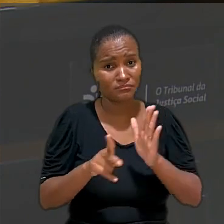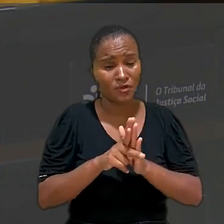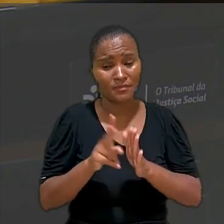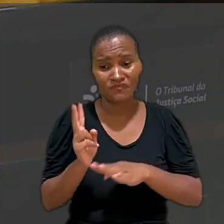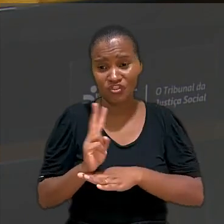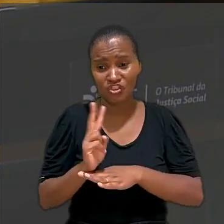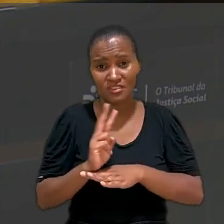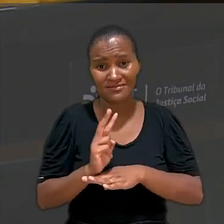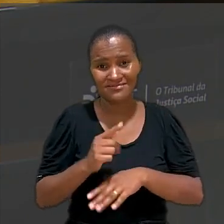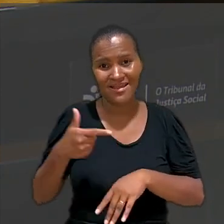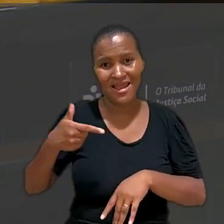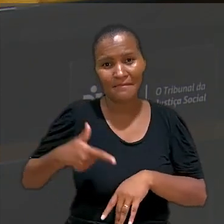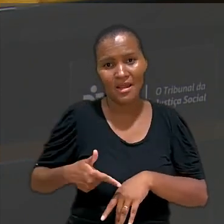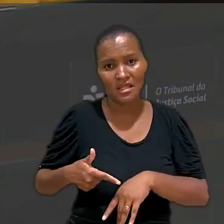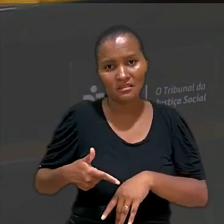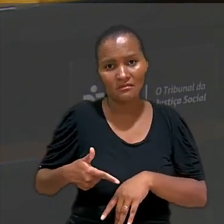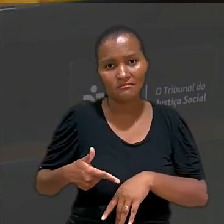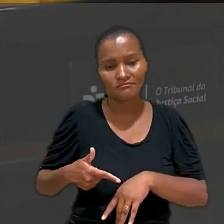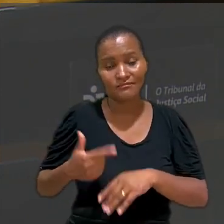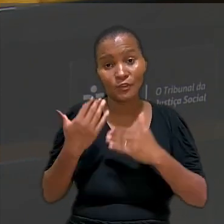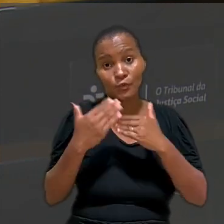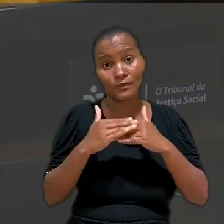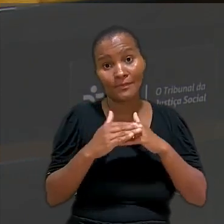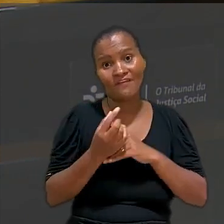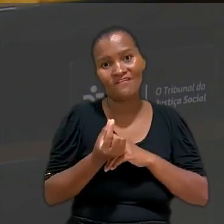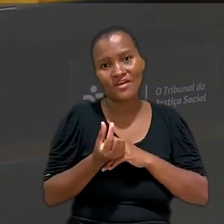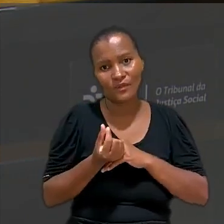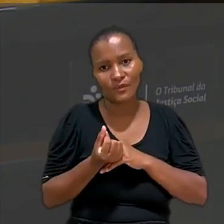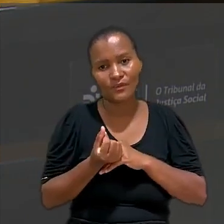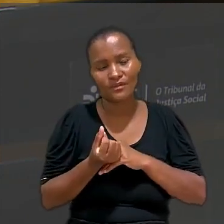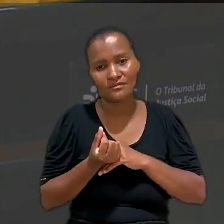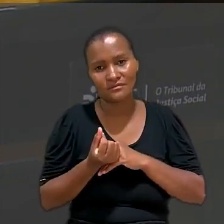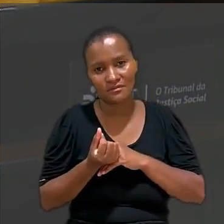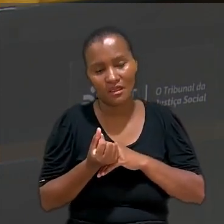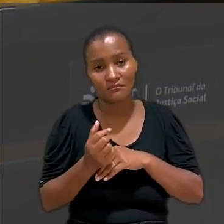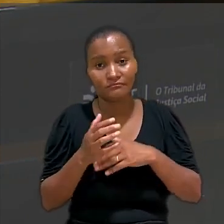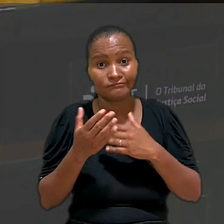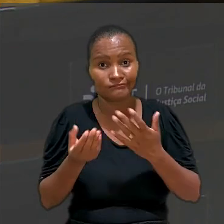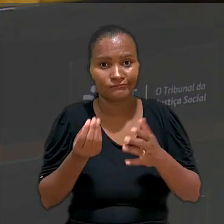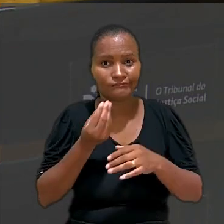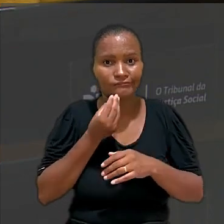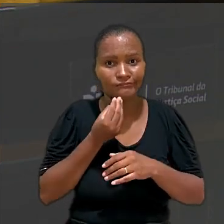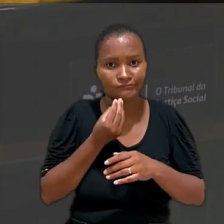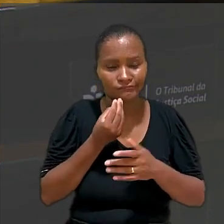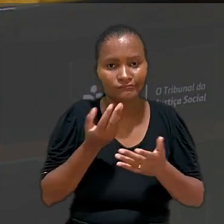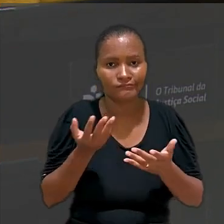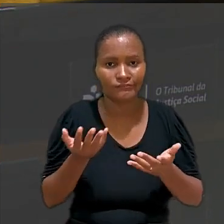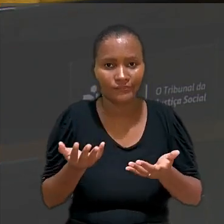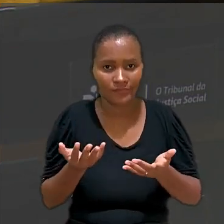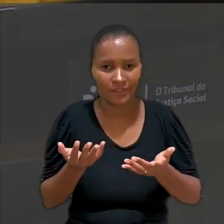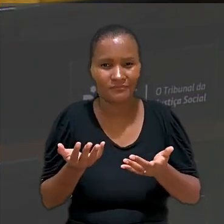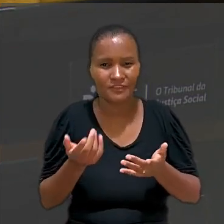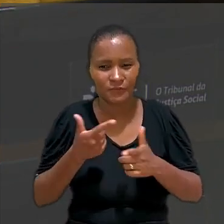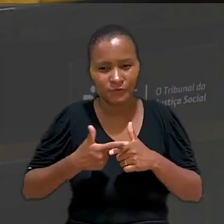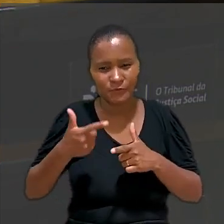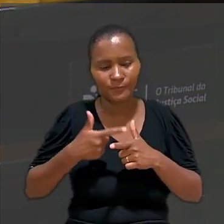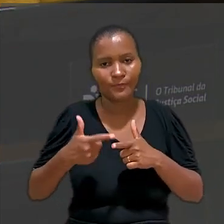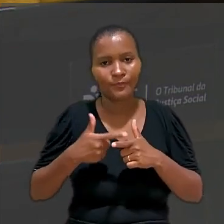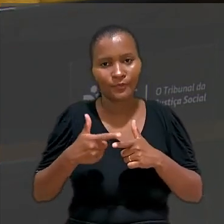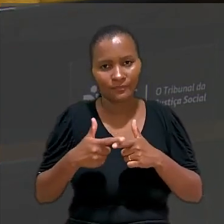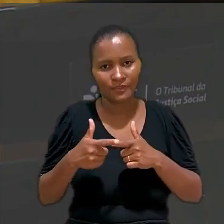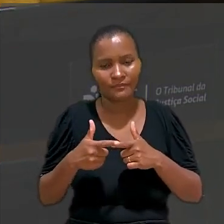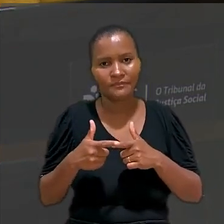vigilância armada, do transporte de valores, com óbvia situação de